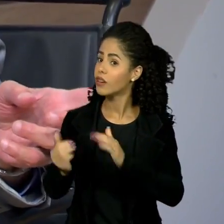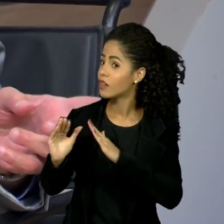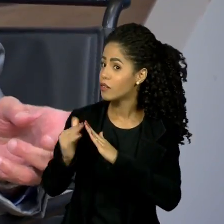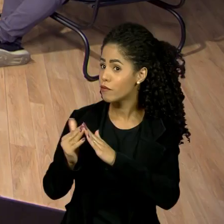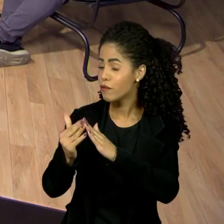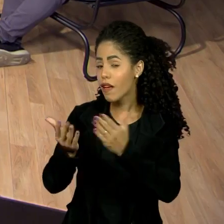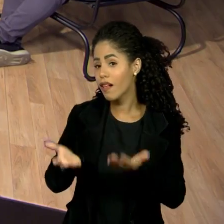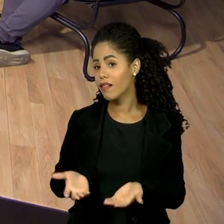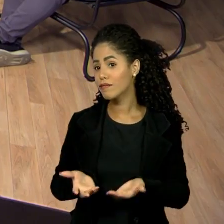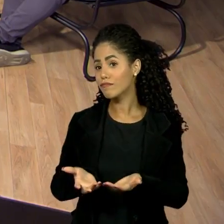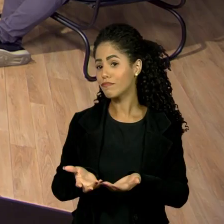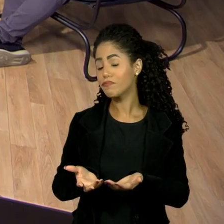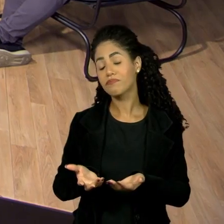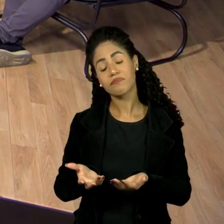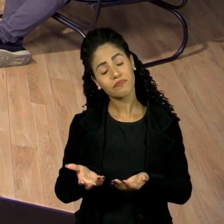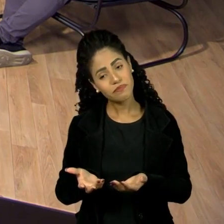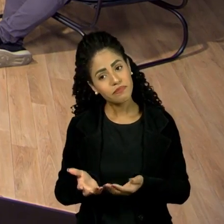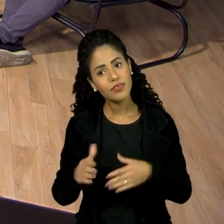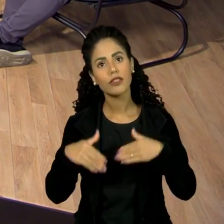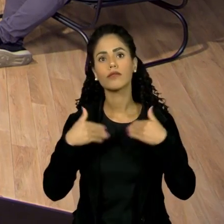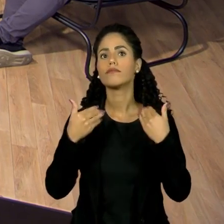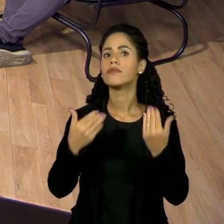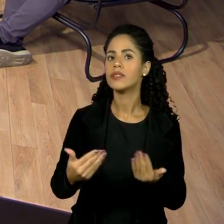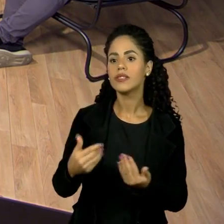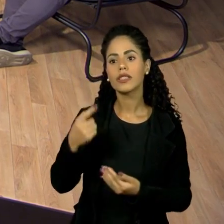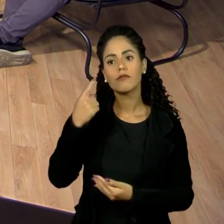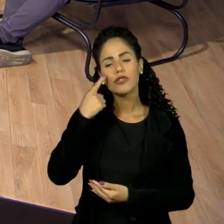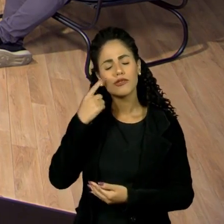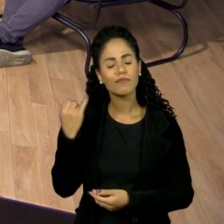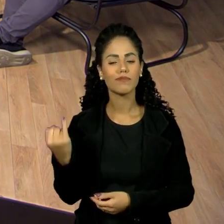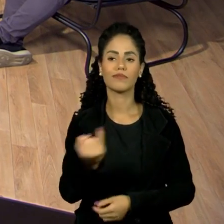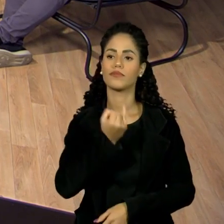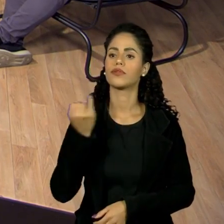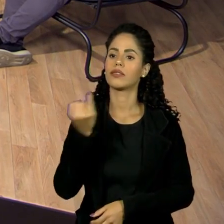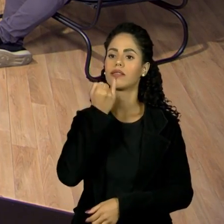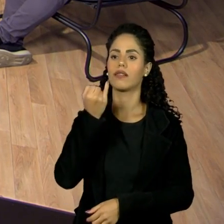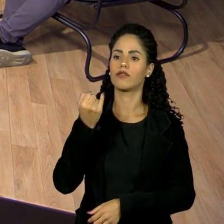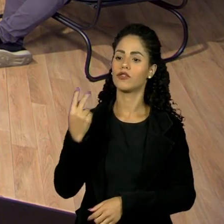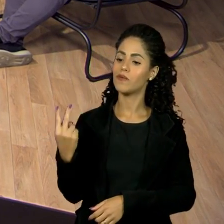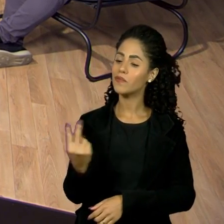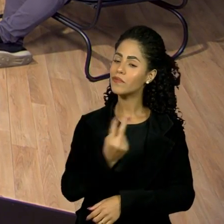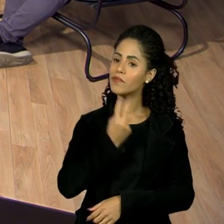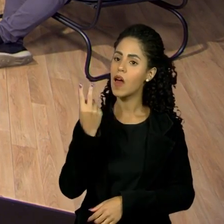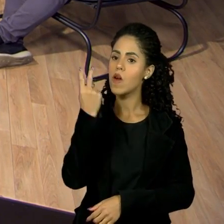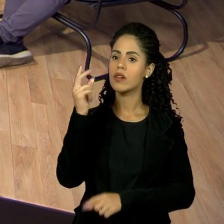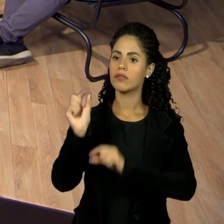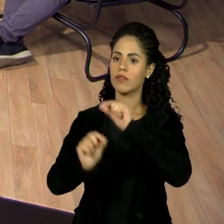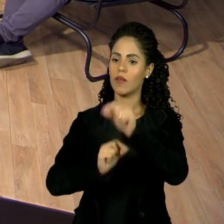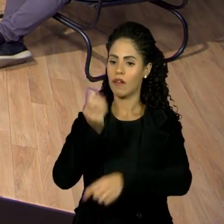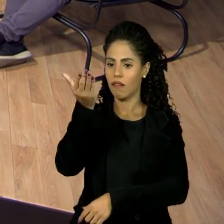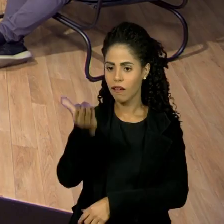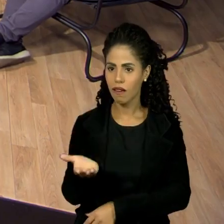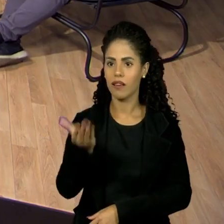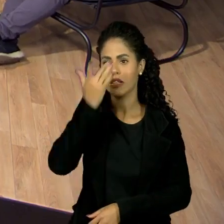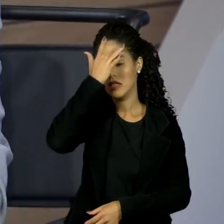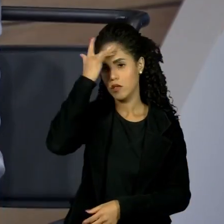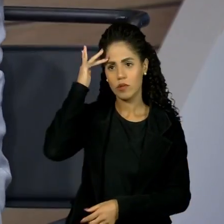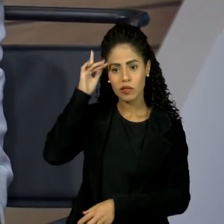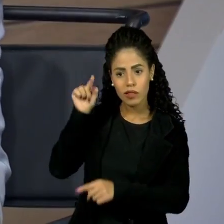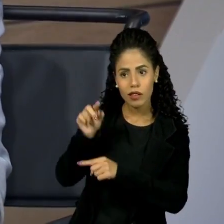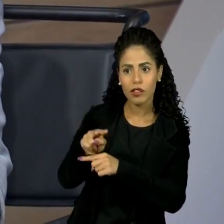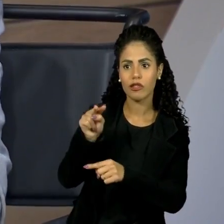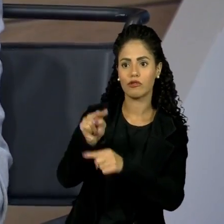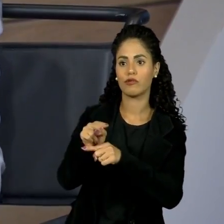Das favelas. Então, a gente tem esse encontro e como é importante você valorizar esse capital social e